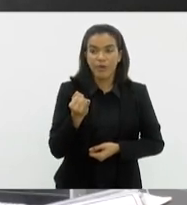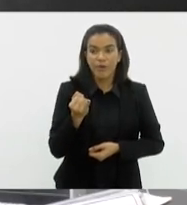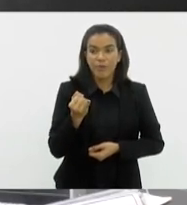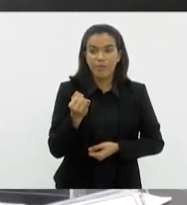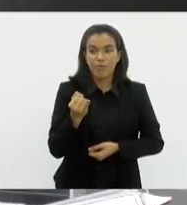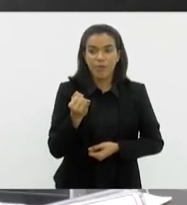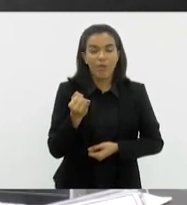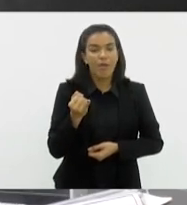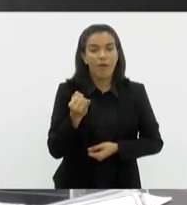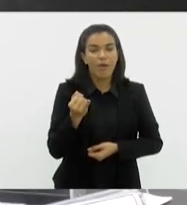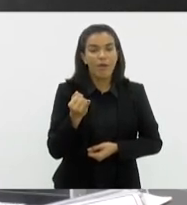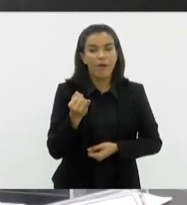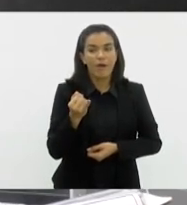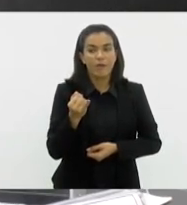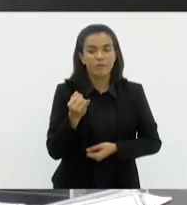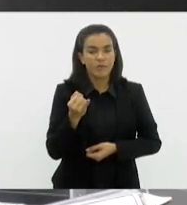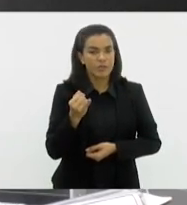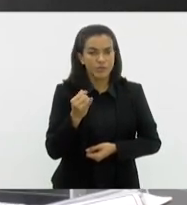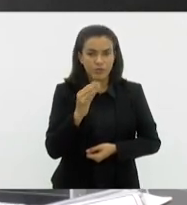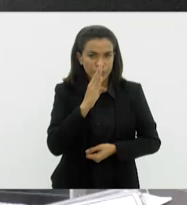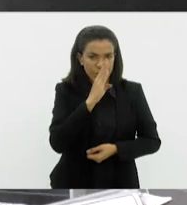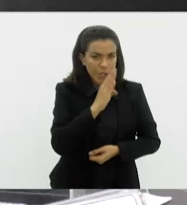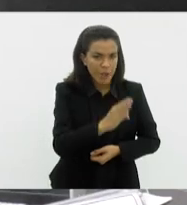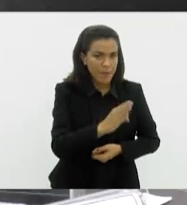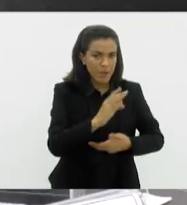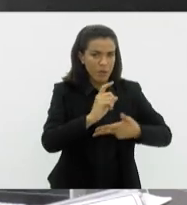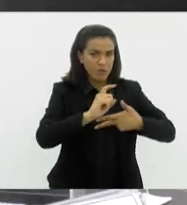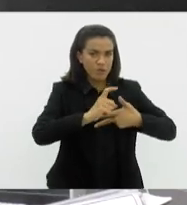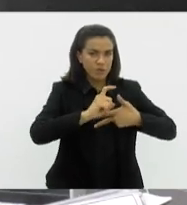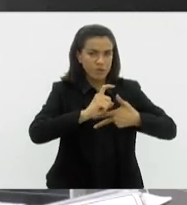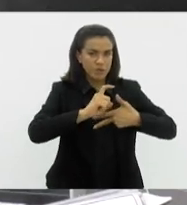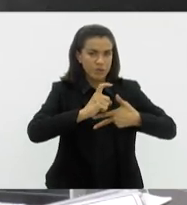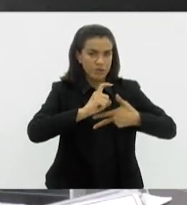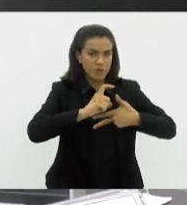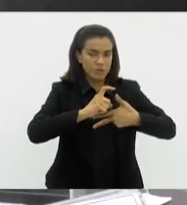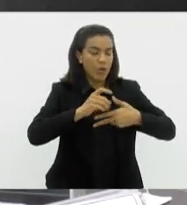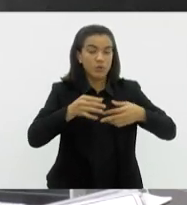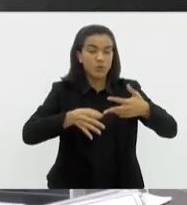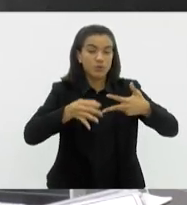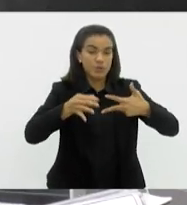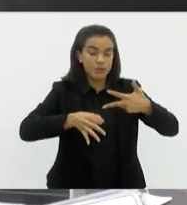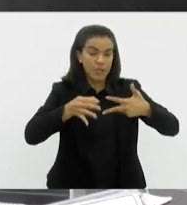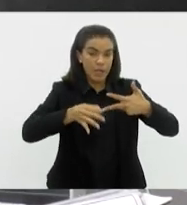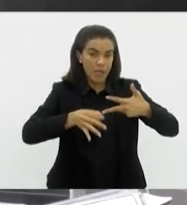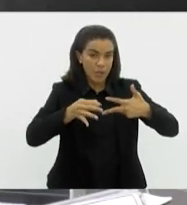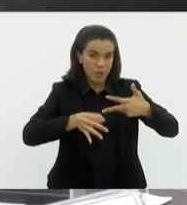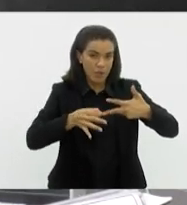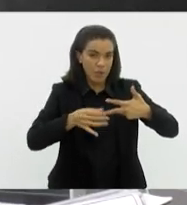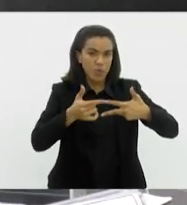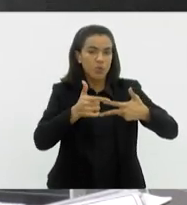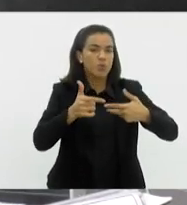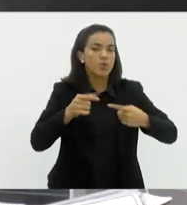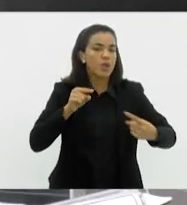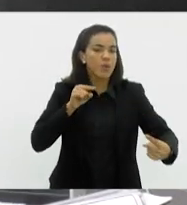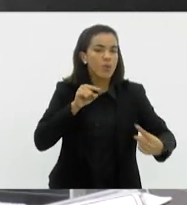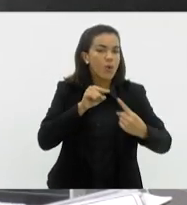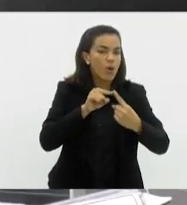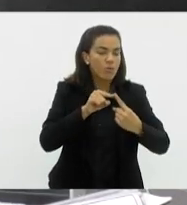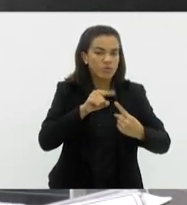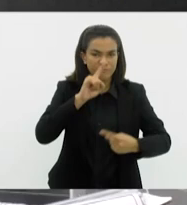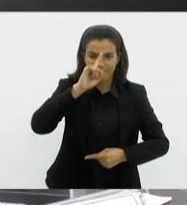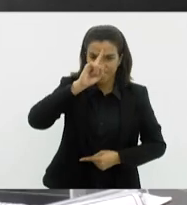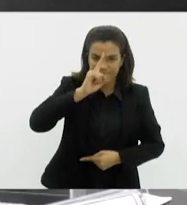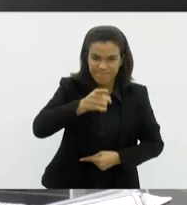elas se dirigem diretamente ao Poder Judiciário. Elas não têm a missão ali de